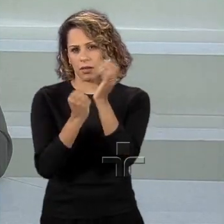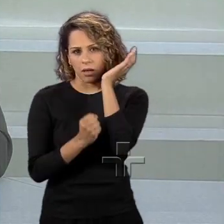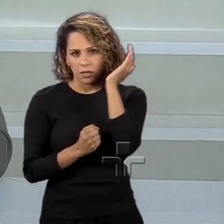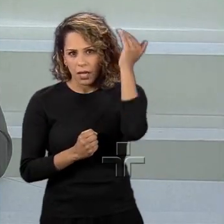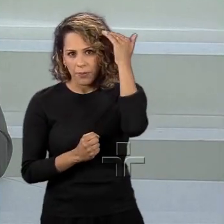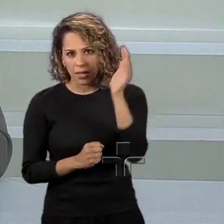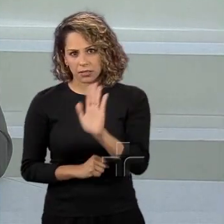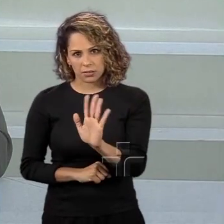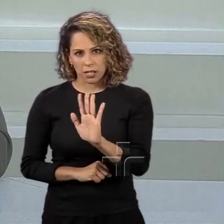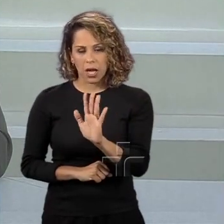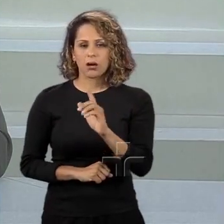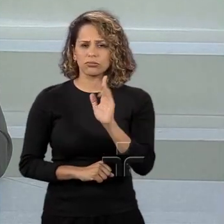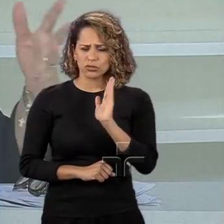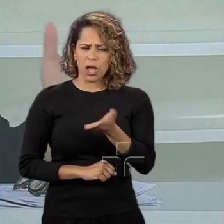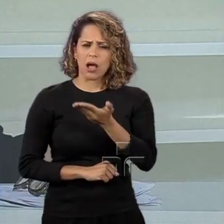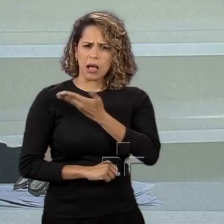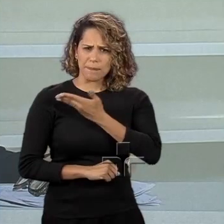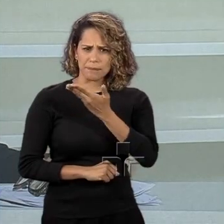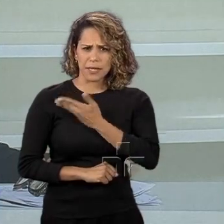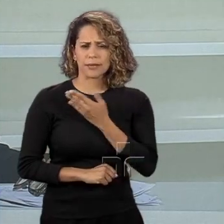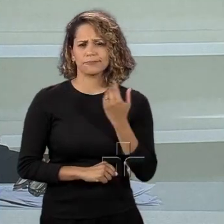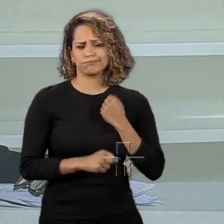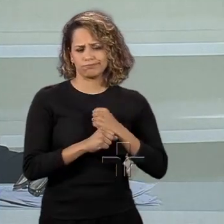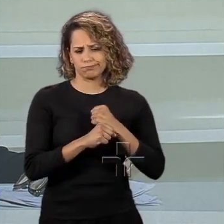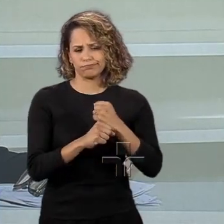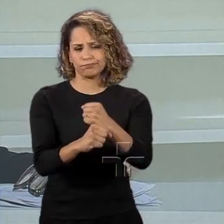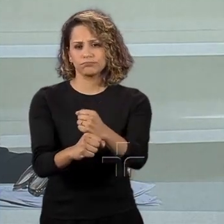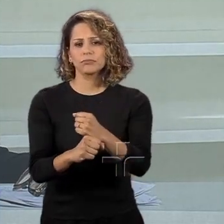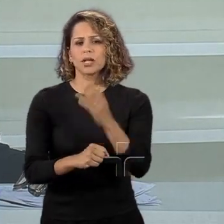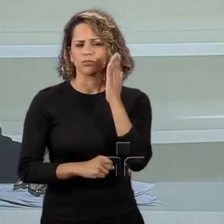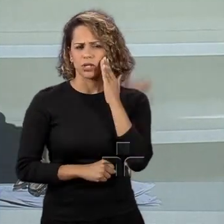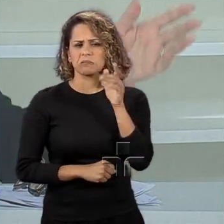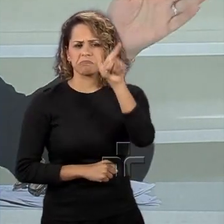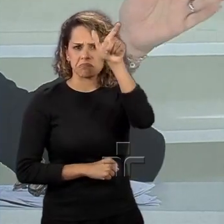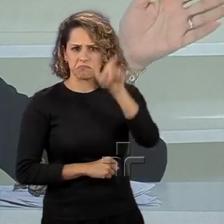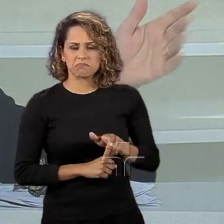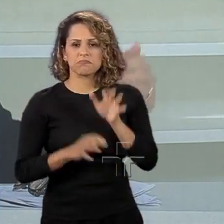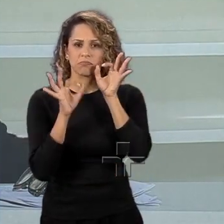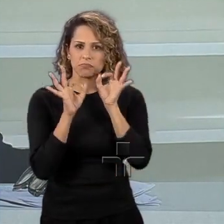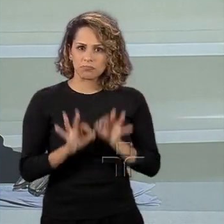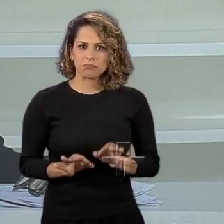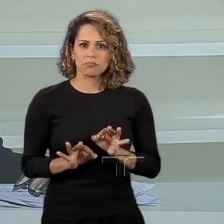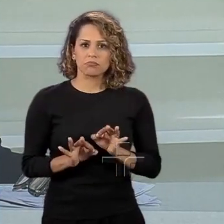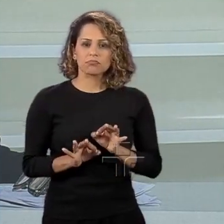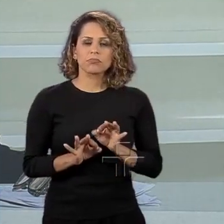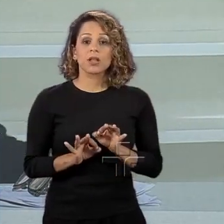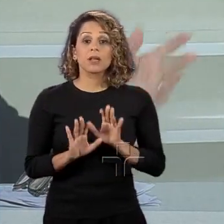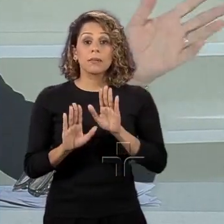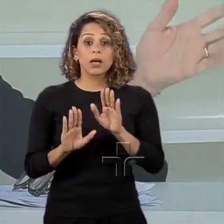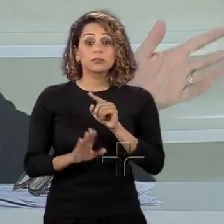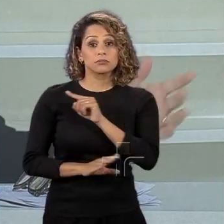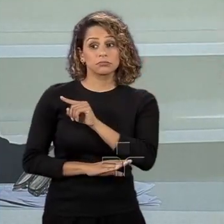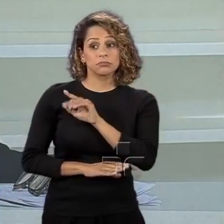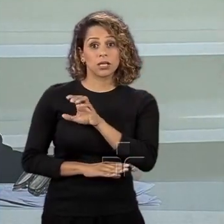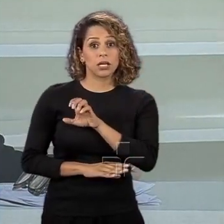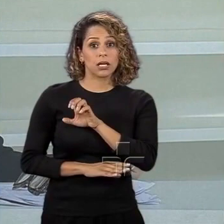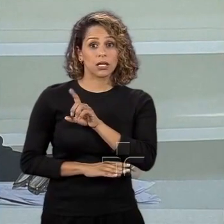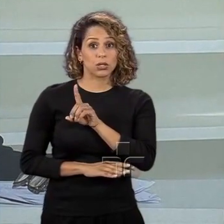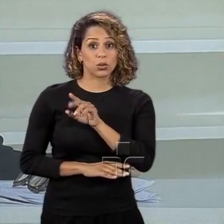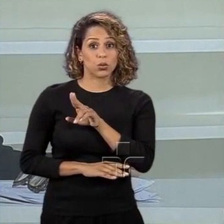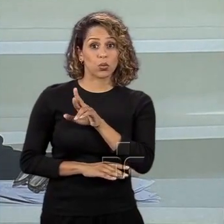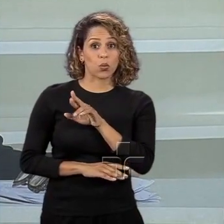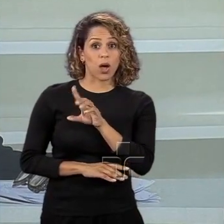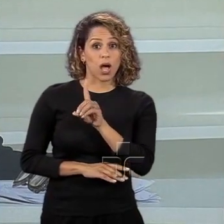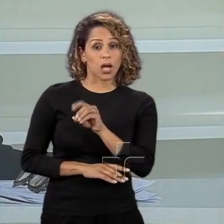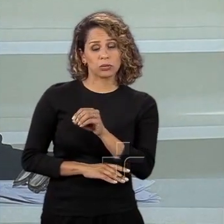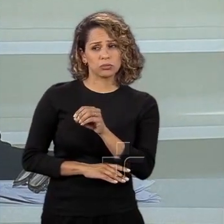amigas há bastante tempo e sei da sua honestidade, da sua legitimidade. Com relação ao Eduardo Jorge, eu sinceramente não tenho uma